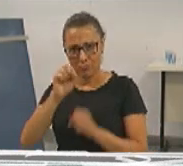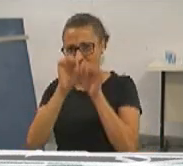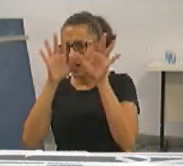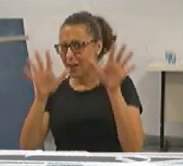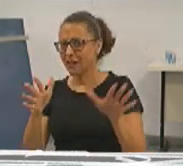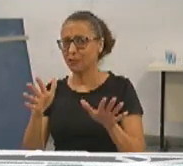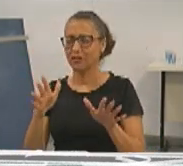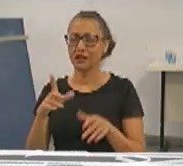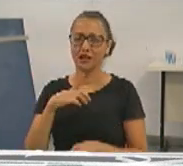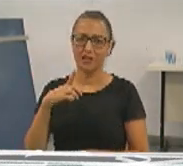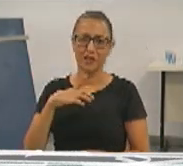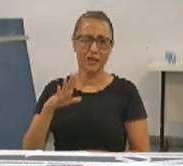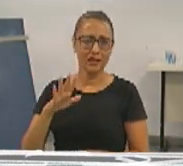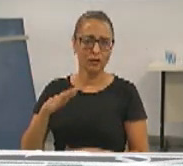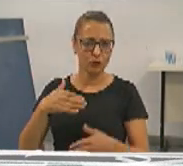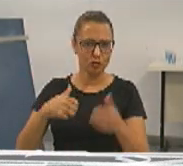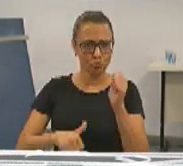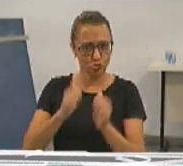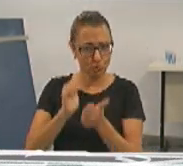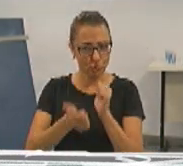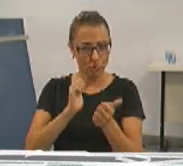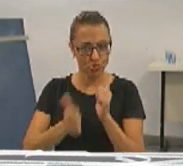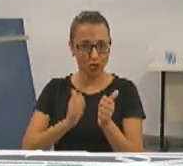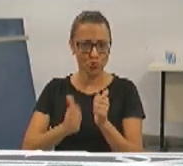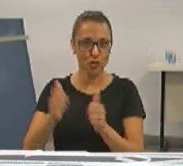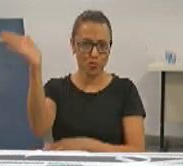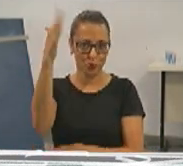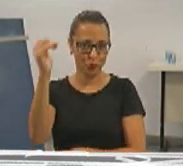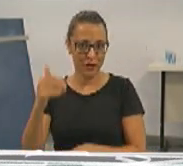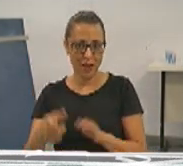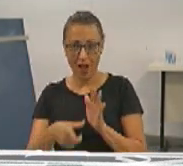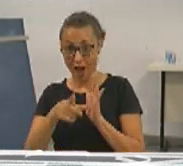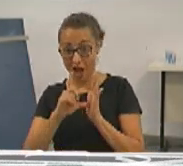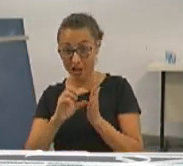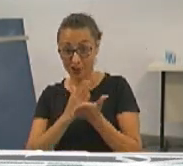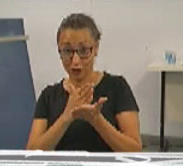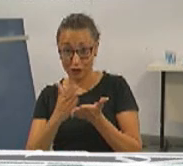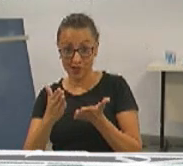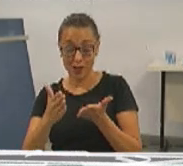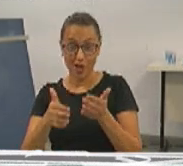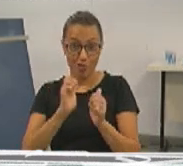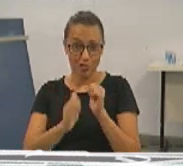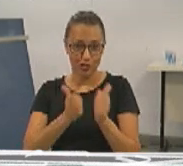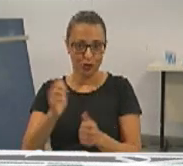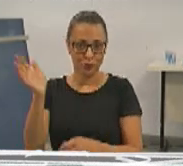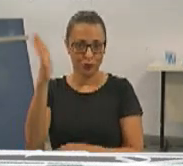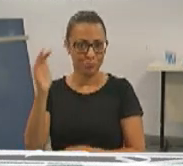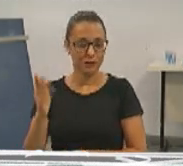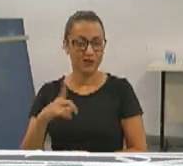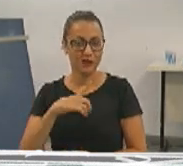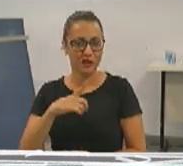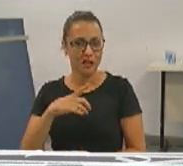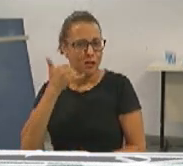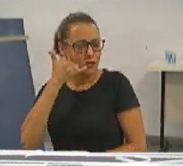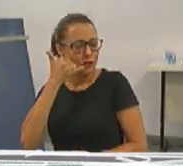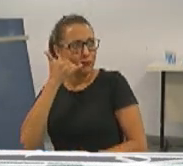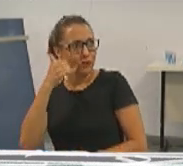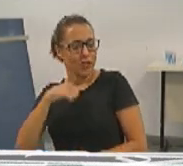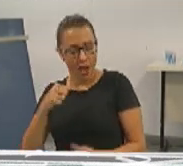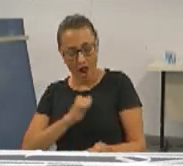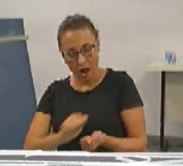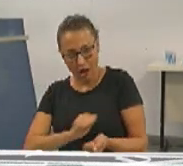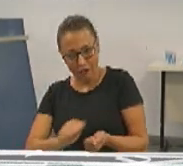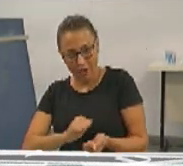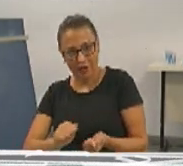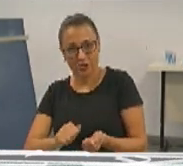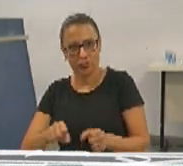em um jogo da Copa do Mundo, na véspera do jogo, toca o meu telefone, né, e a máquina de lavar roupa